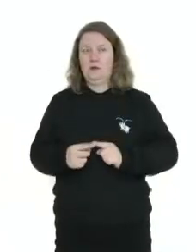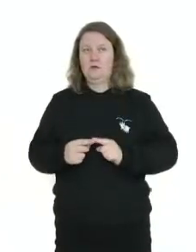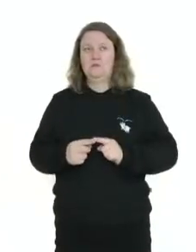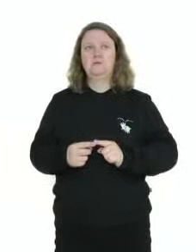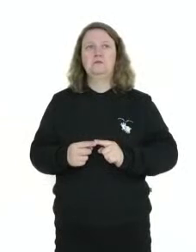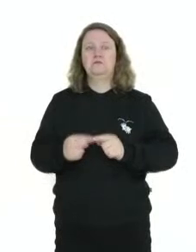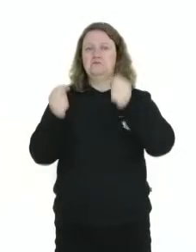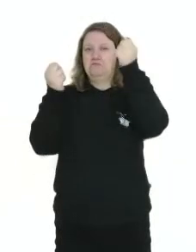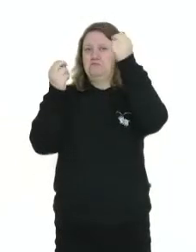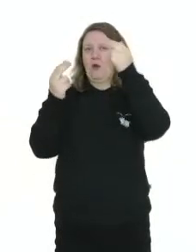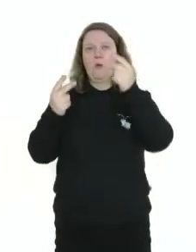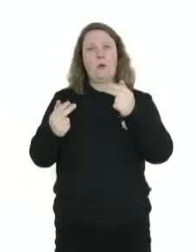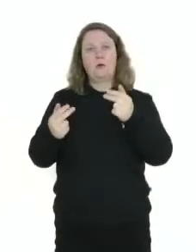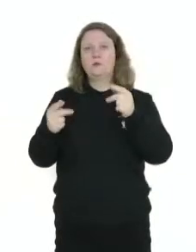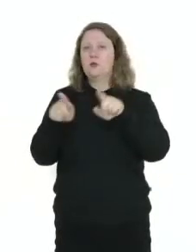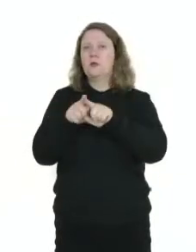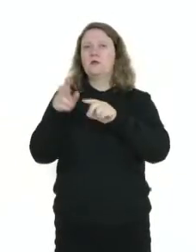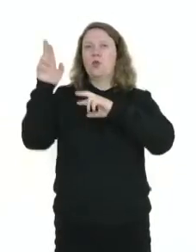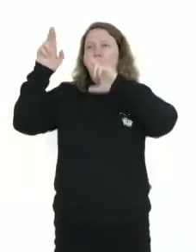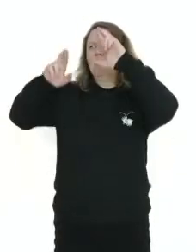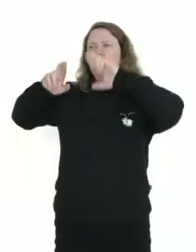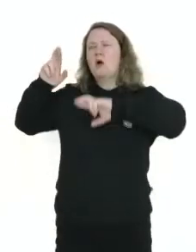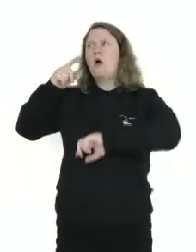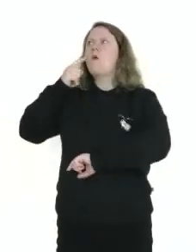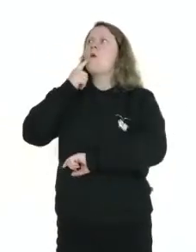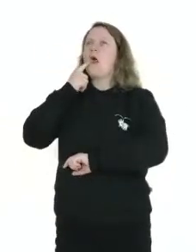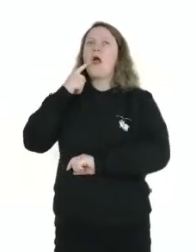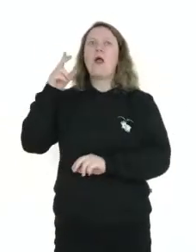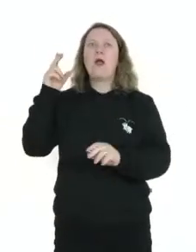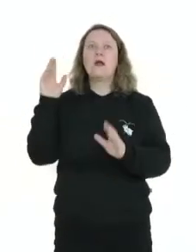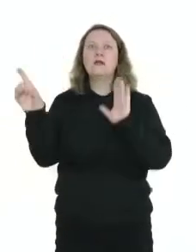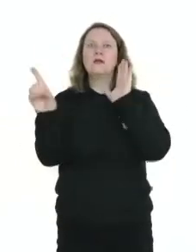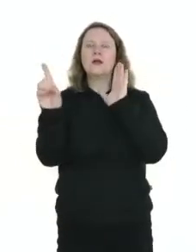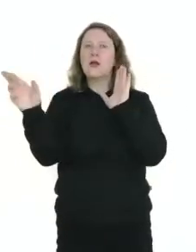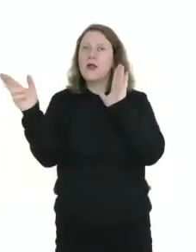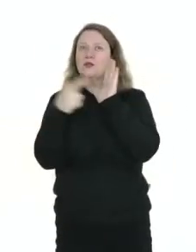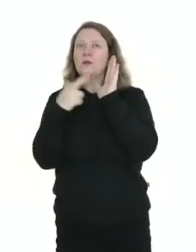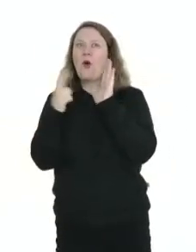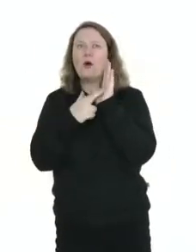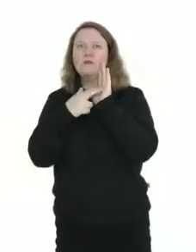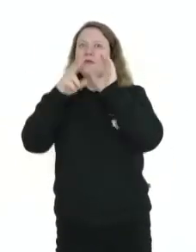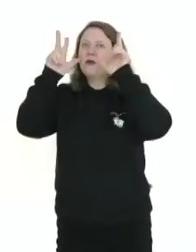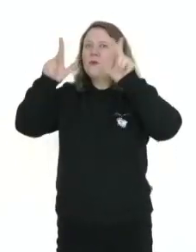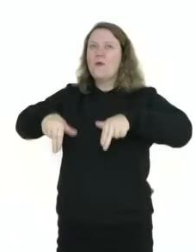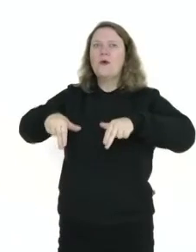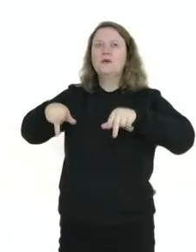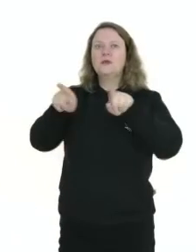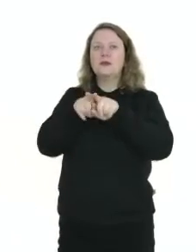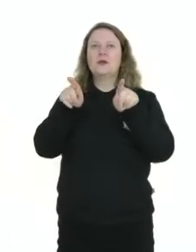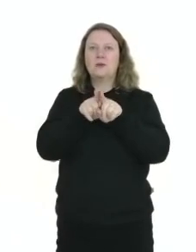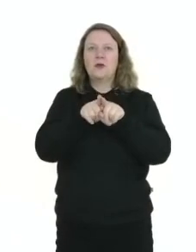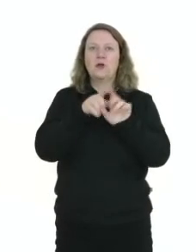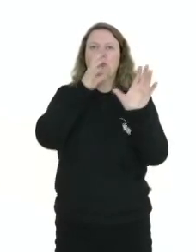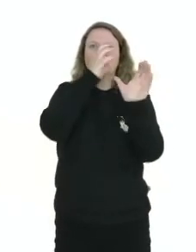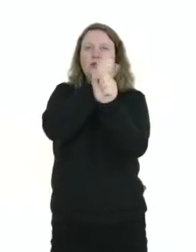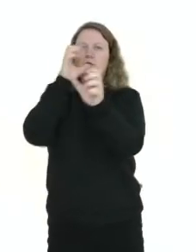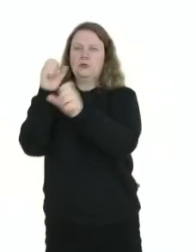para você verificar que realmente deu igualzinho. A área de um é igual à soma da área dos outros